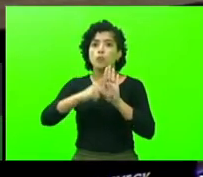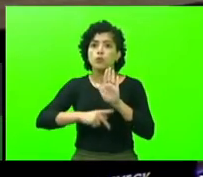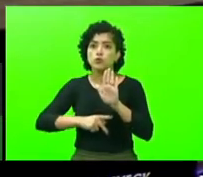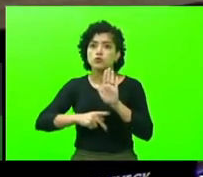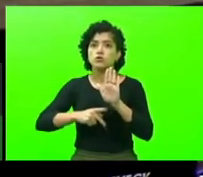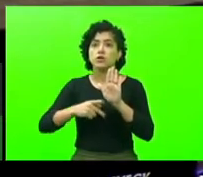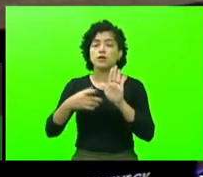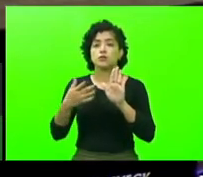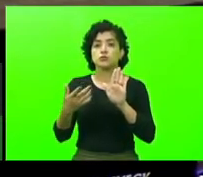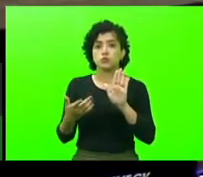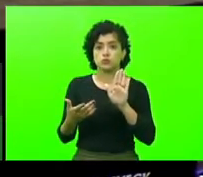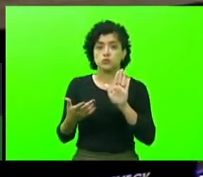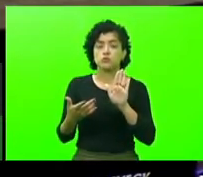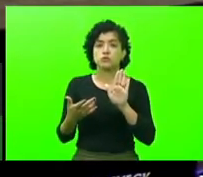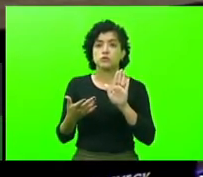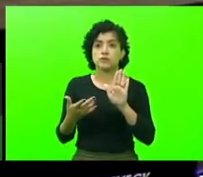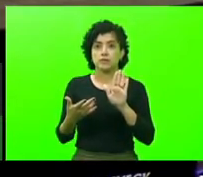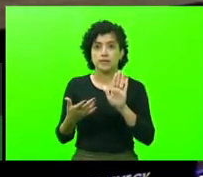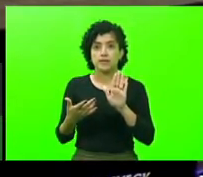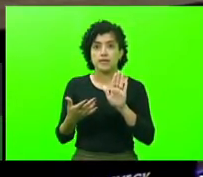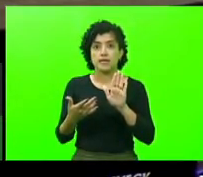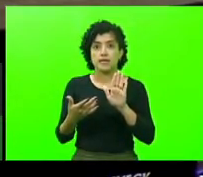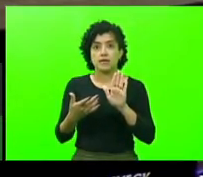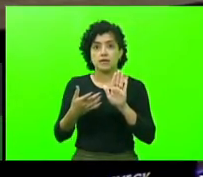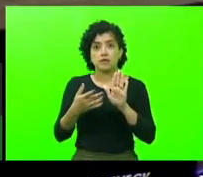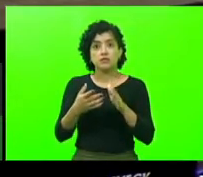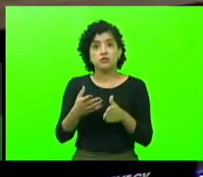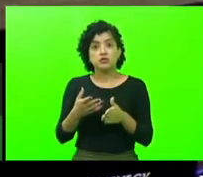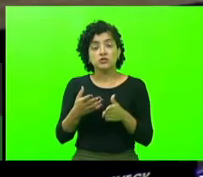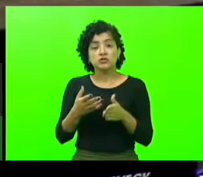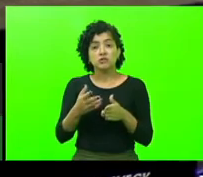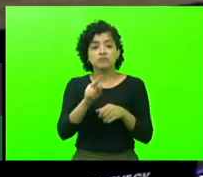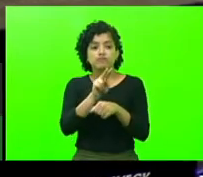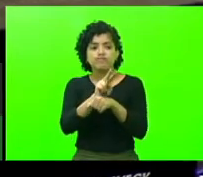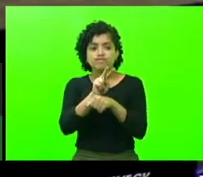com projetos de preservação